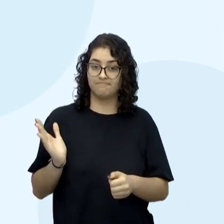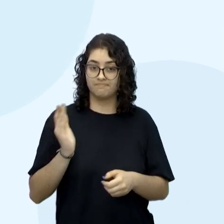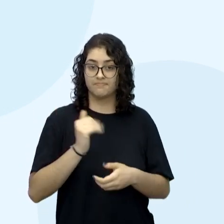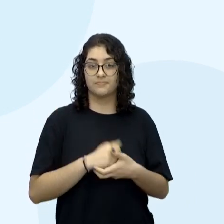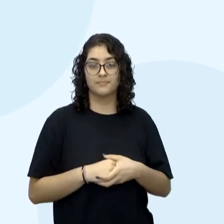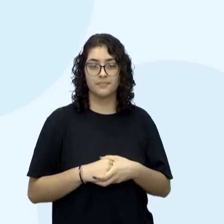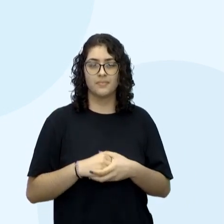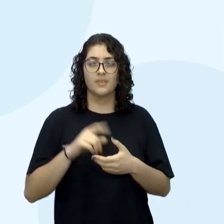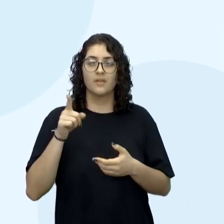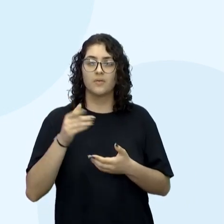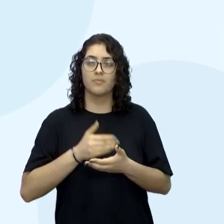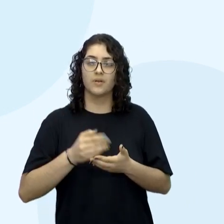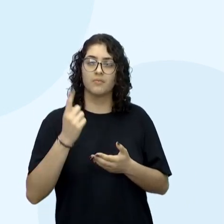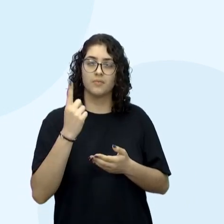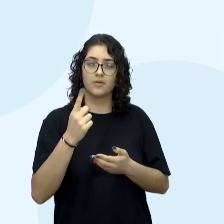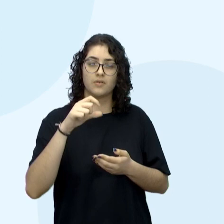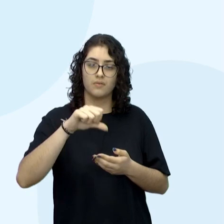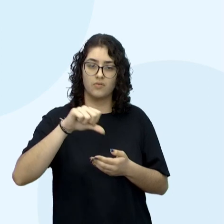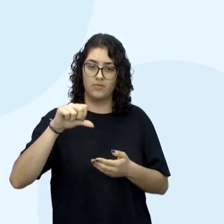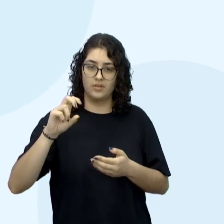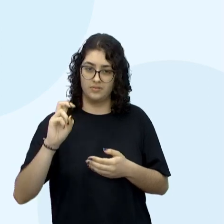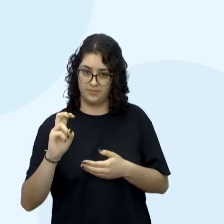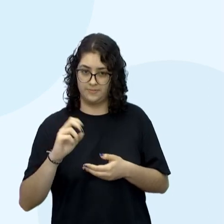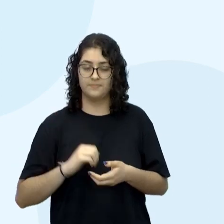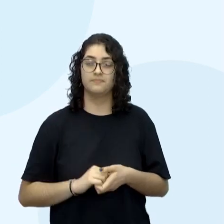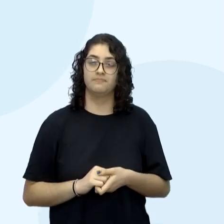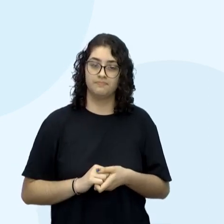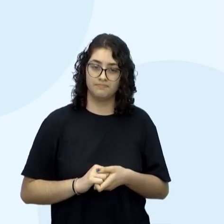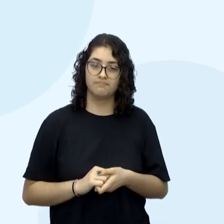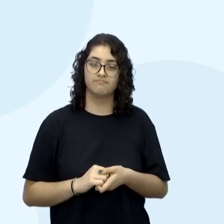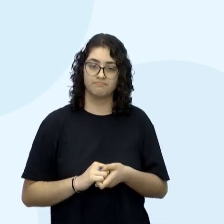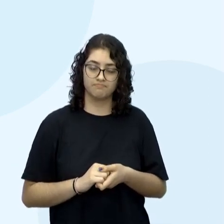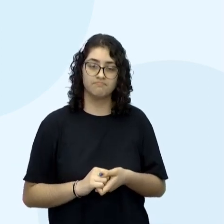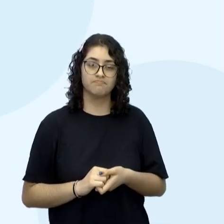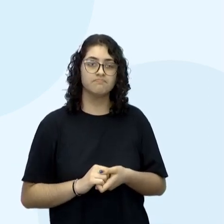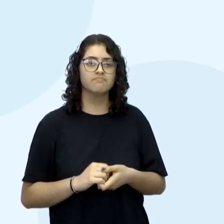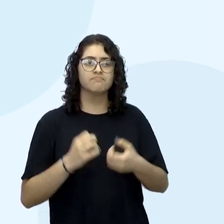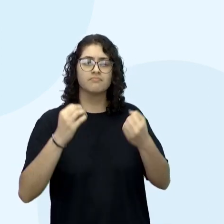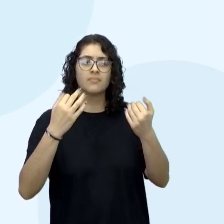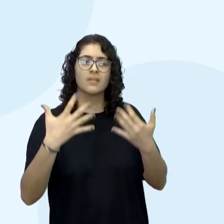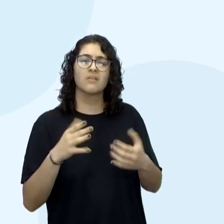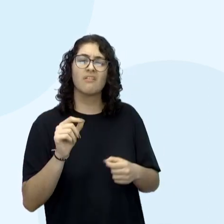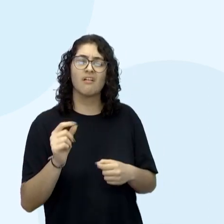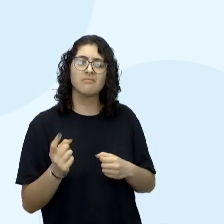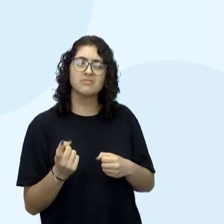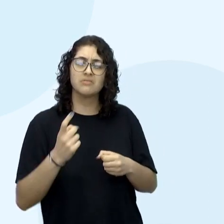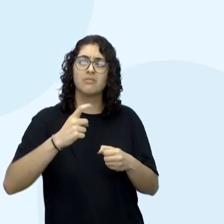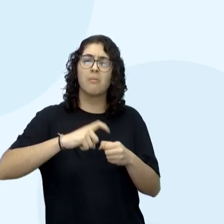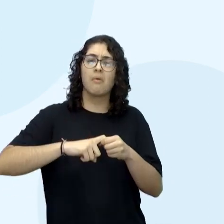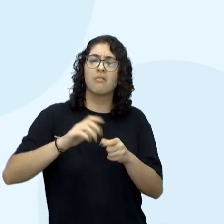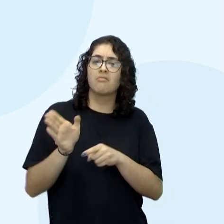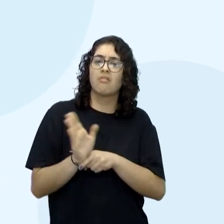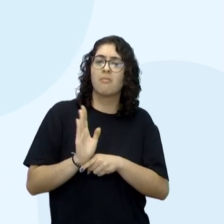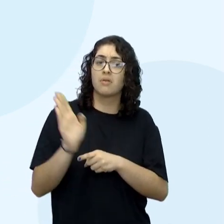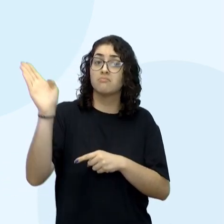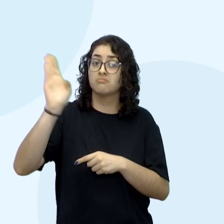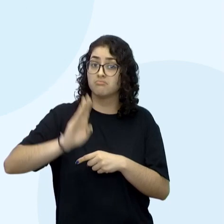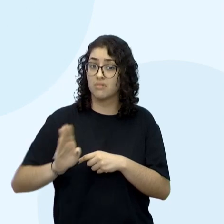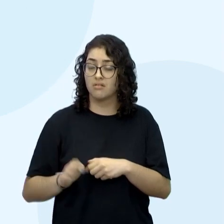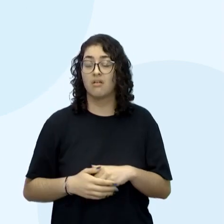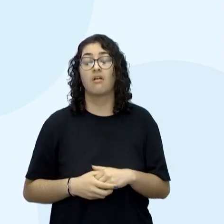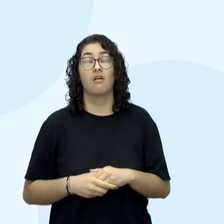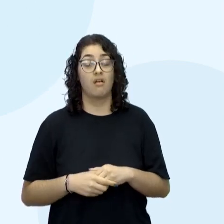A partir de 1995, começa-se a falar numa retomada do cinema brasileiro. Então, isso aqui é